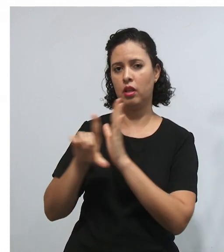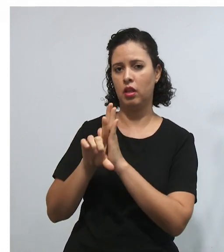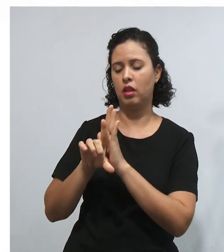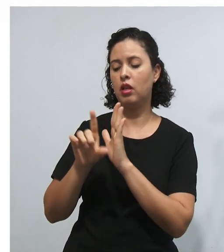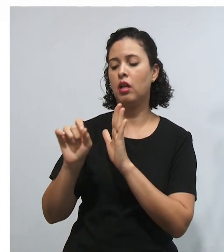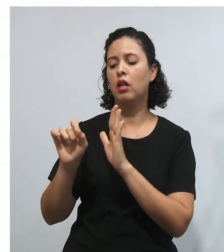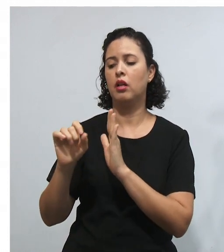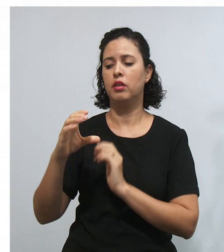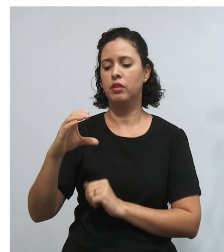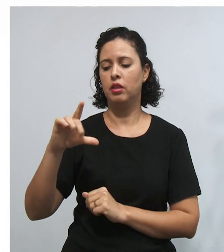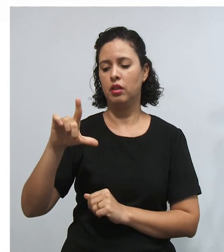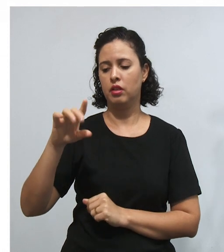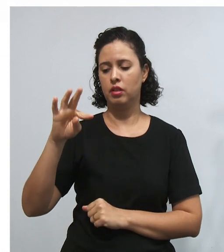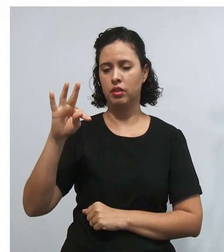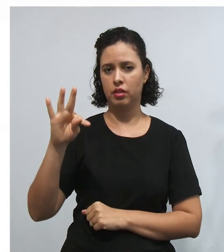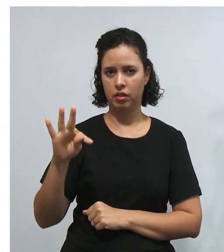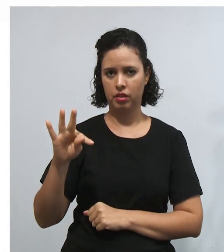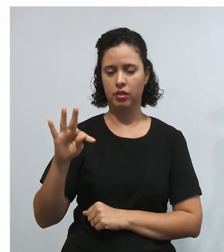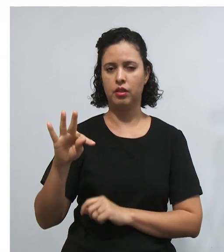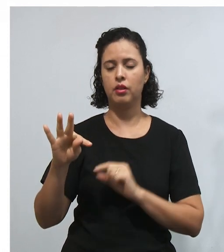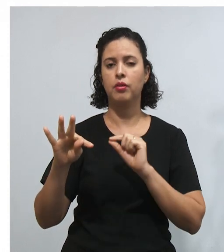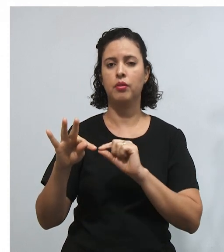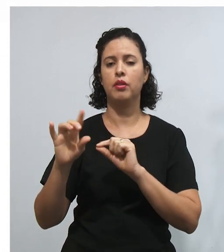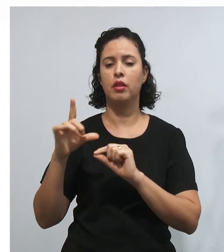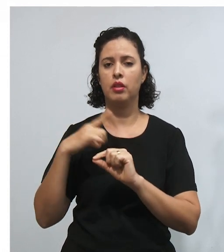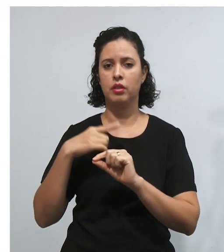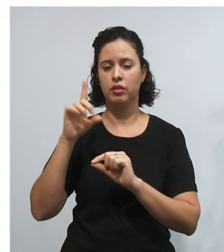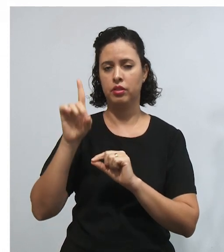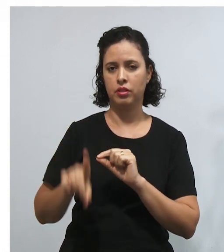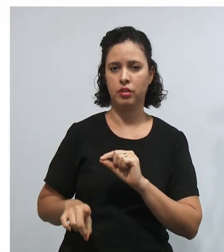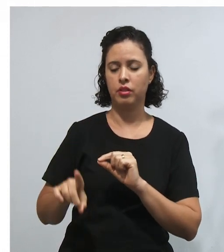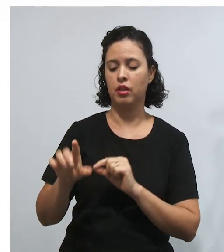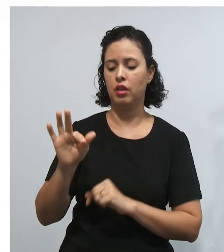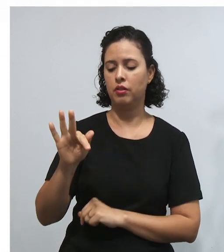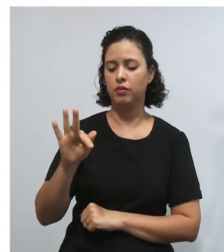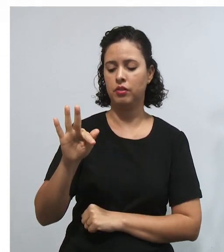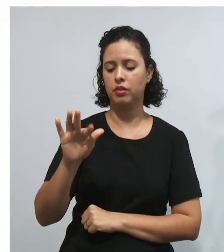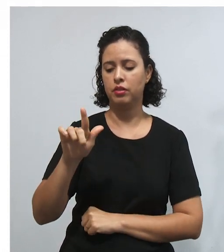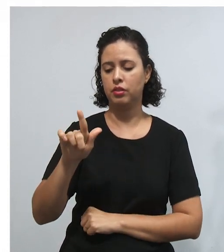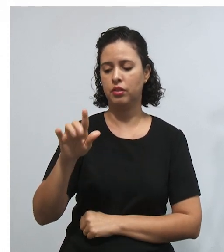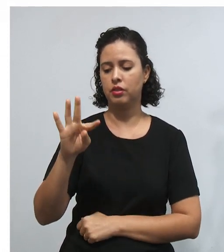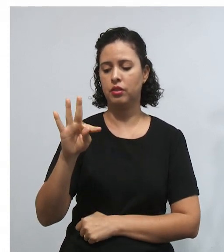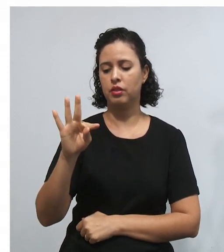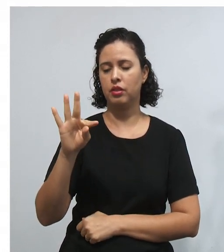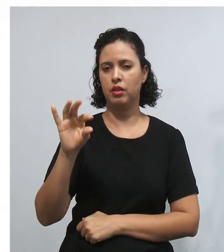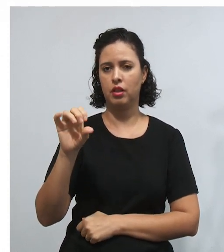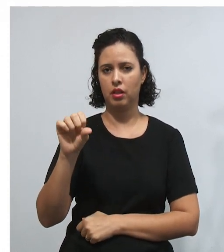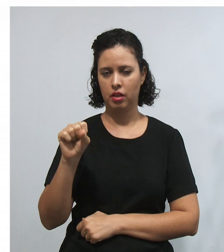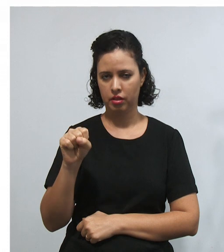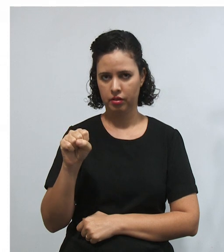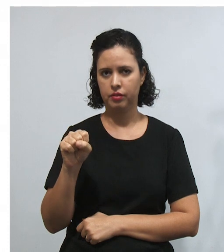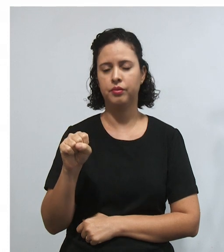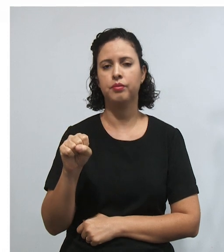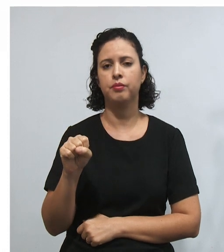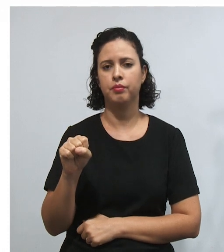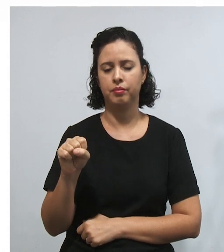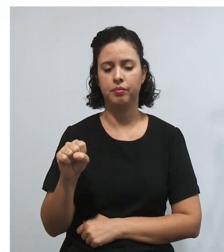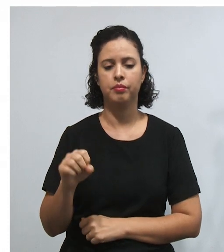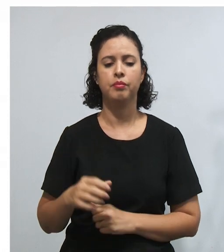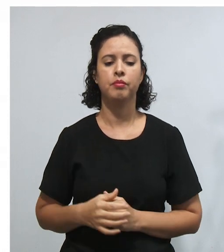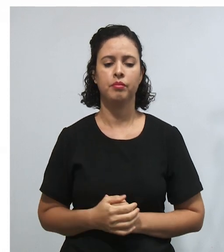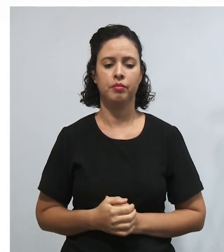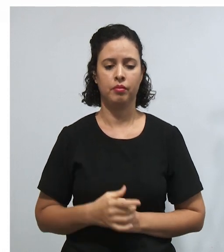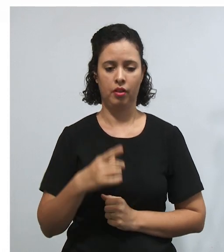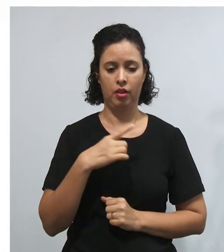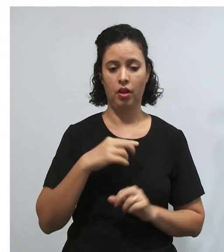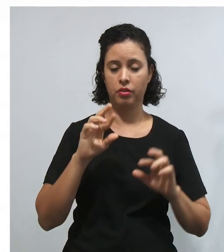exemplo da grande diferença é que quem está regido pela CLT tem direito a FGTS, enquanto quem está no regime estatutário não tem, tá certo? Então,